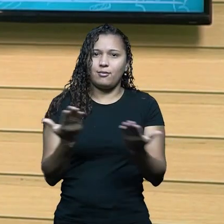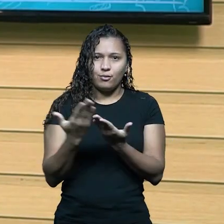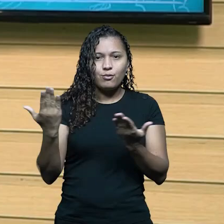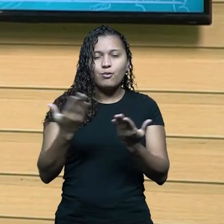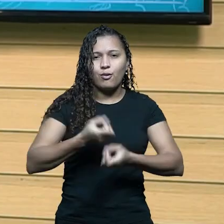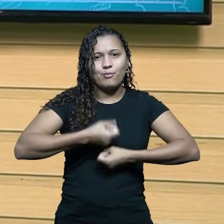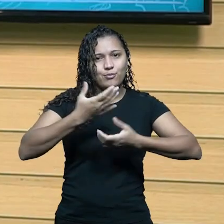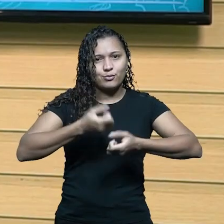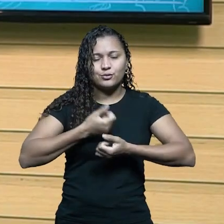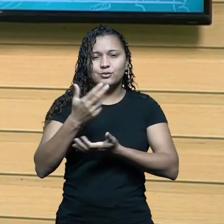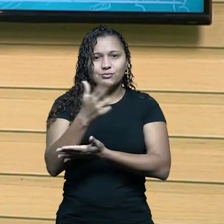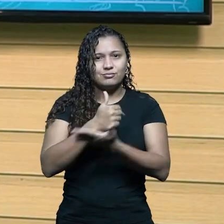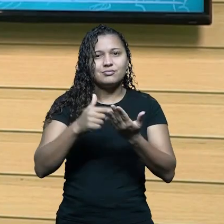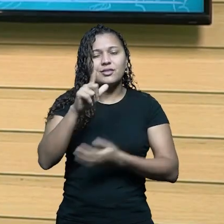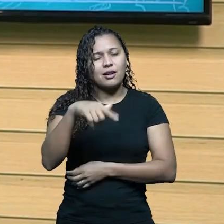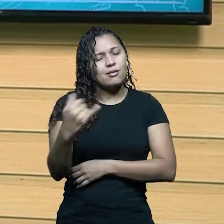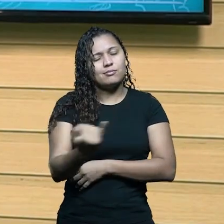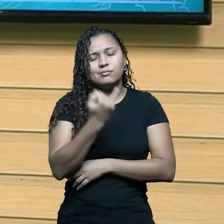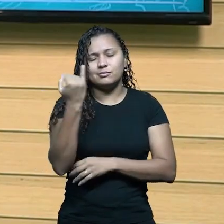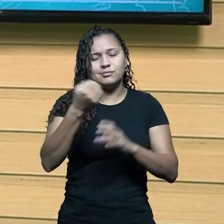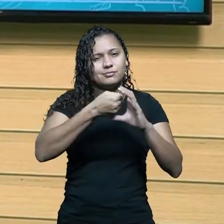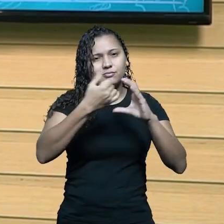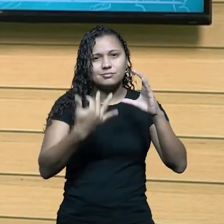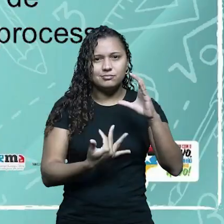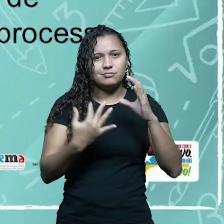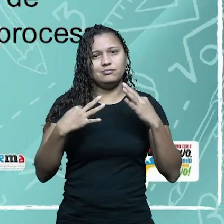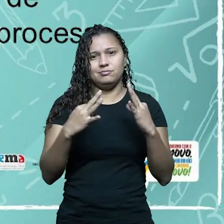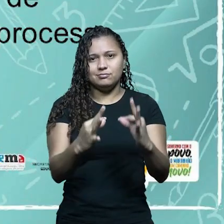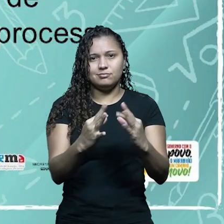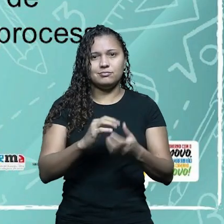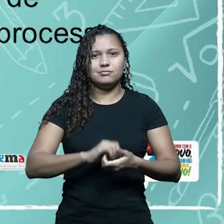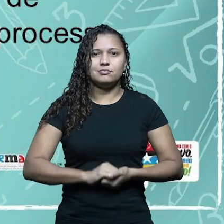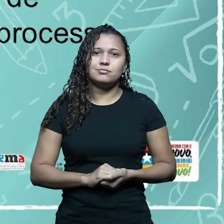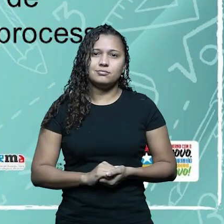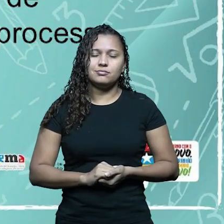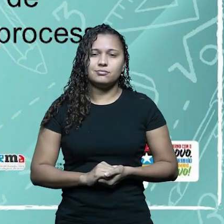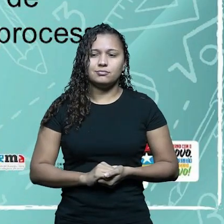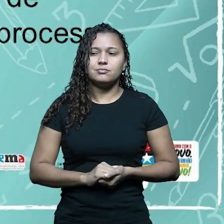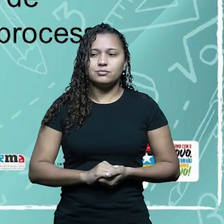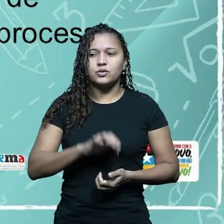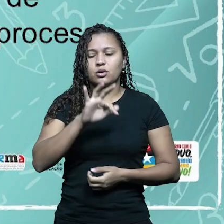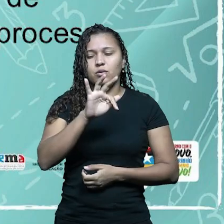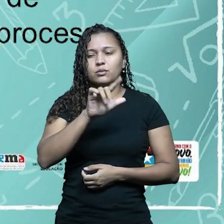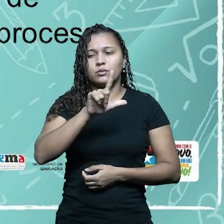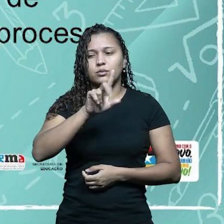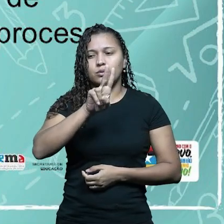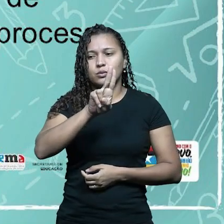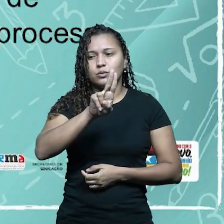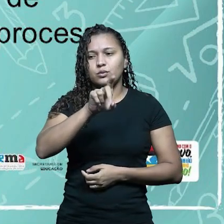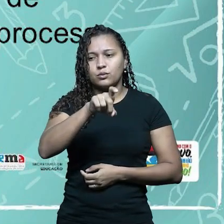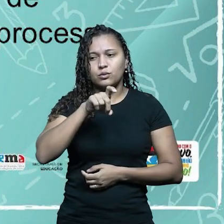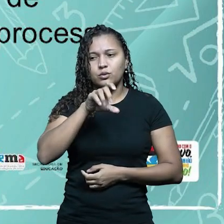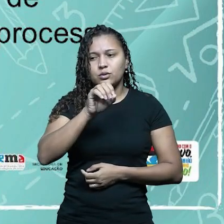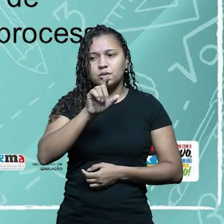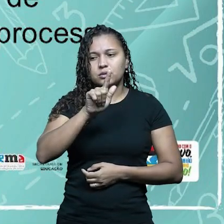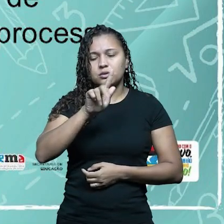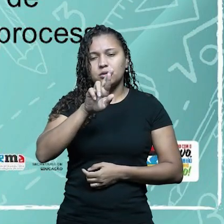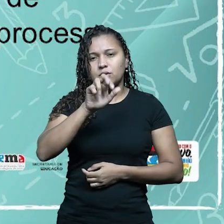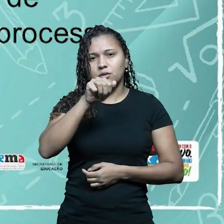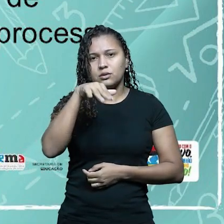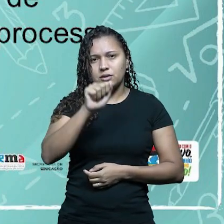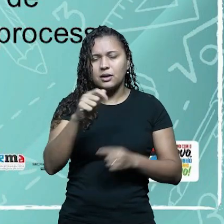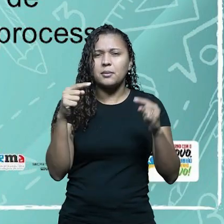desenho e é importante ele ser classificado como desenho técnico. Fluxograma de processos. O fluxograma é um tipo